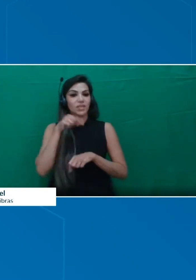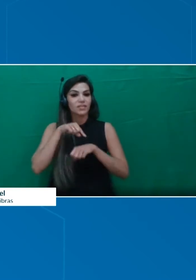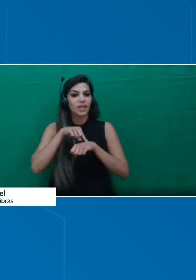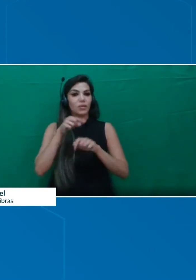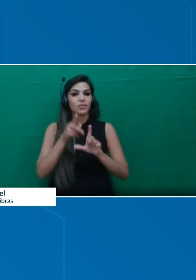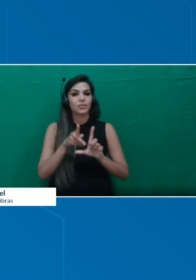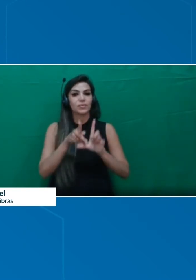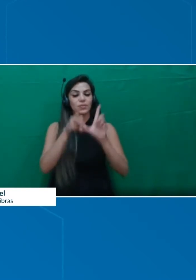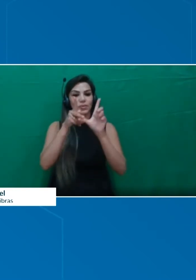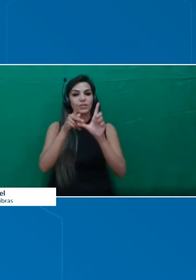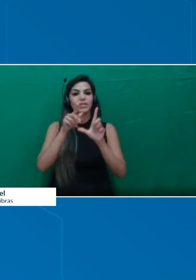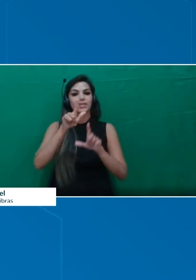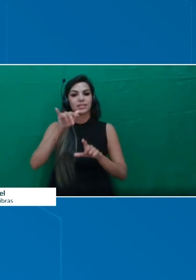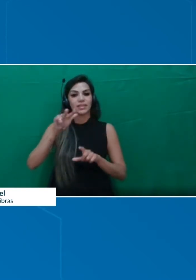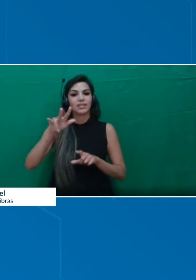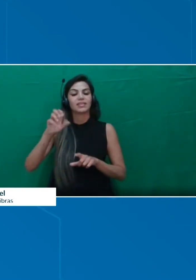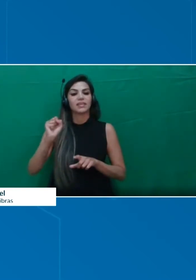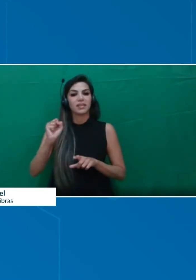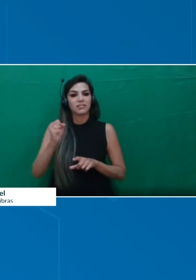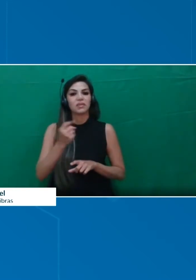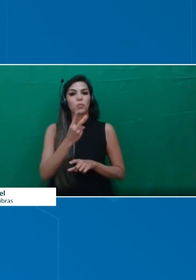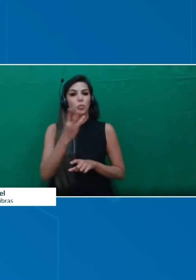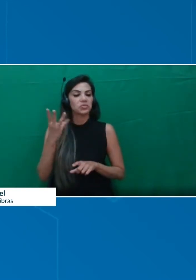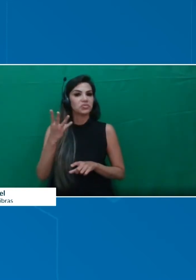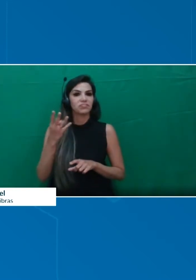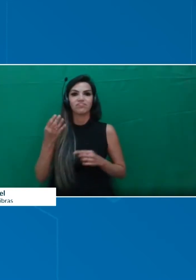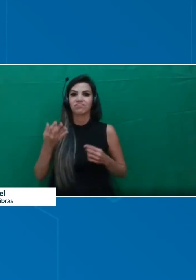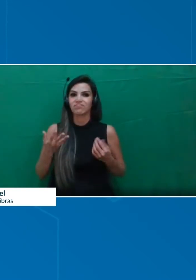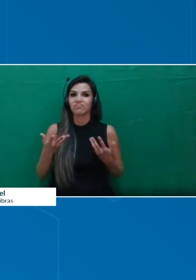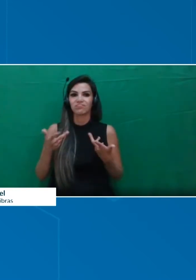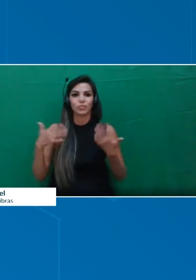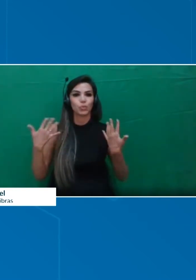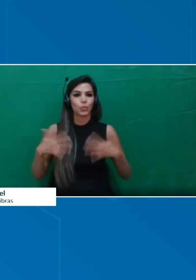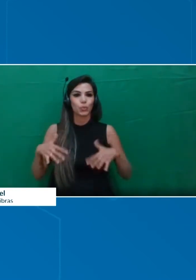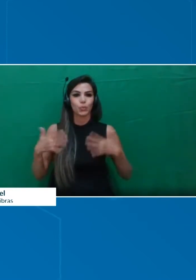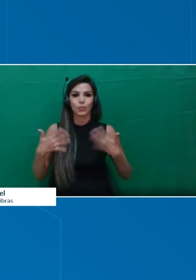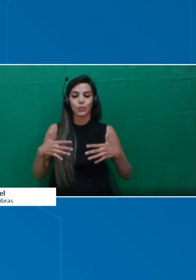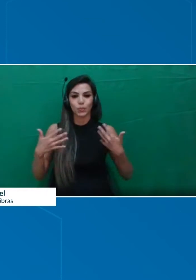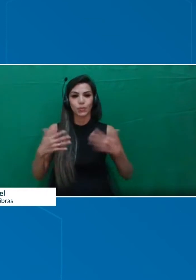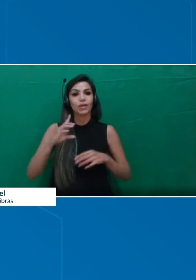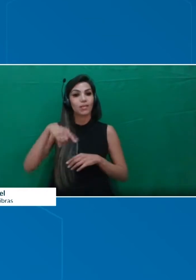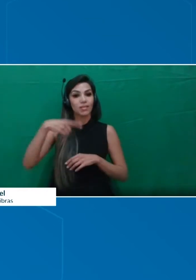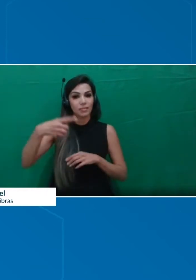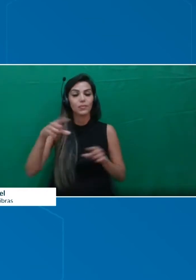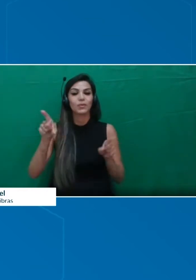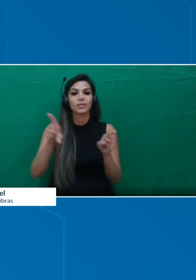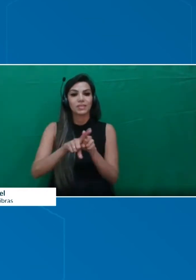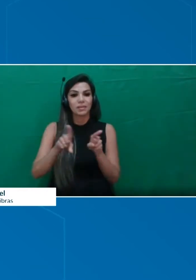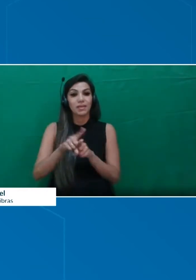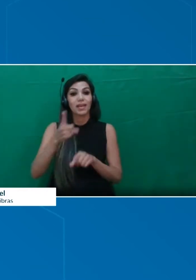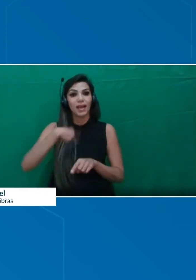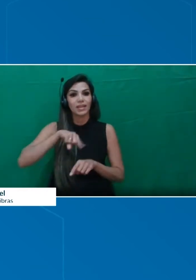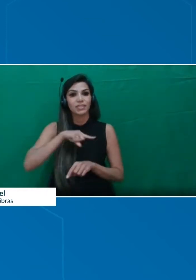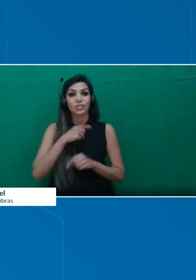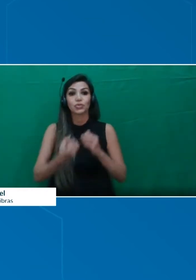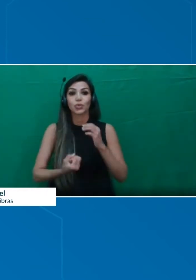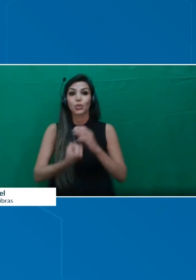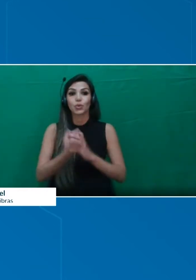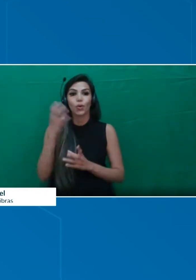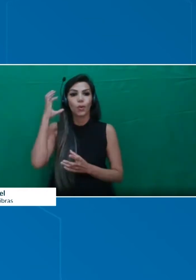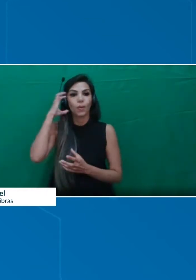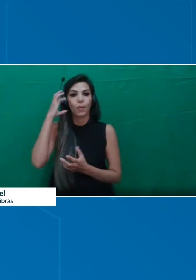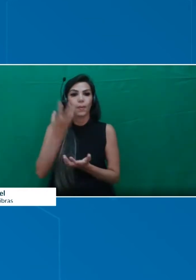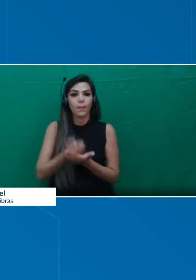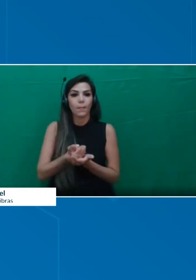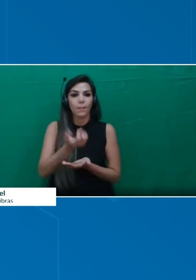no ano passado, e, ao mesmo tempo, um grande número de visualizações posteriores, porque a gente criou uma playlist em que todas as